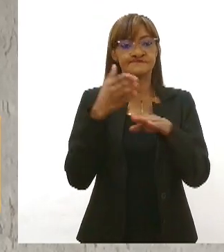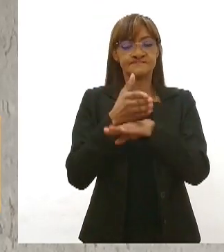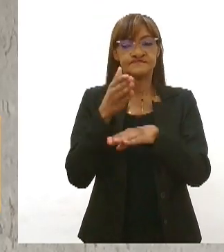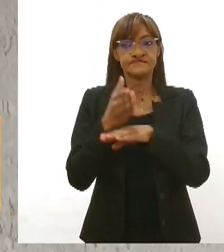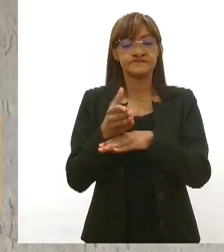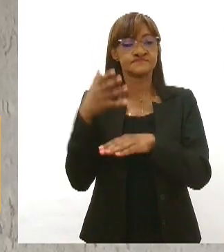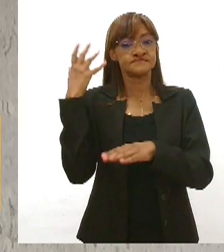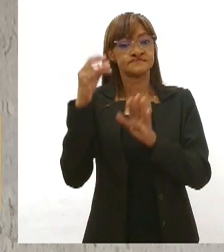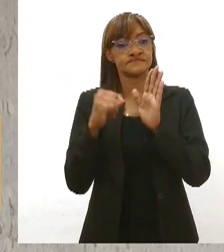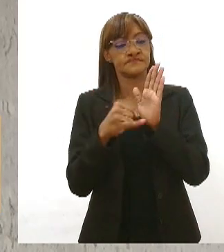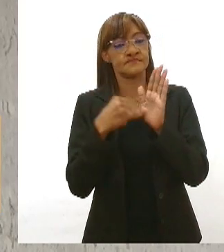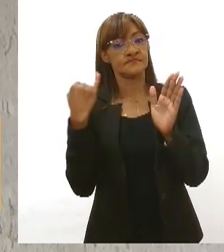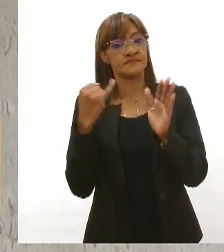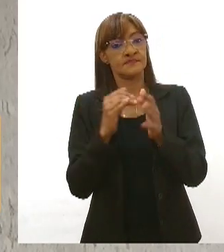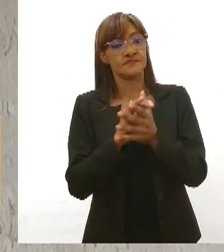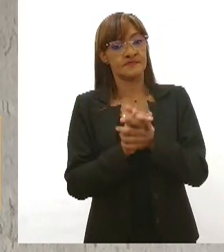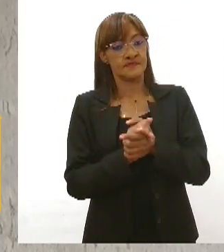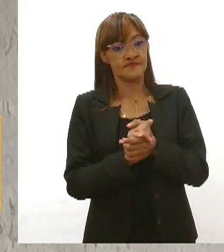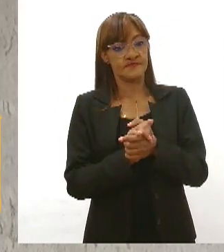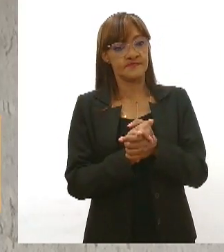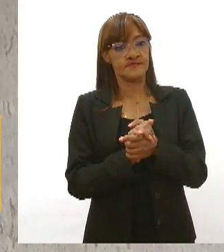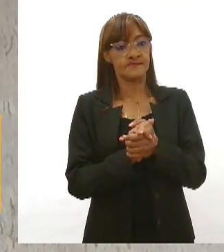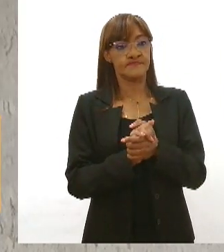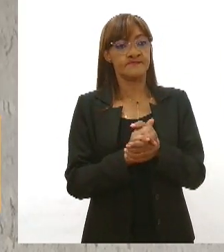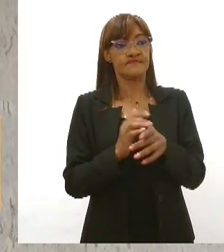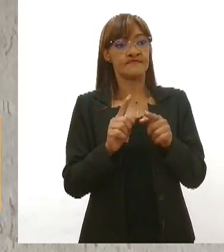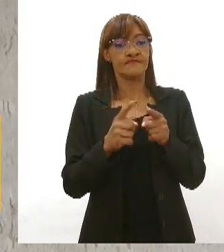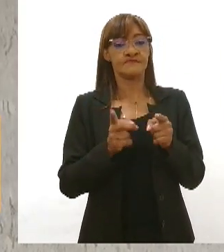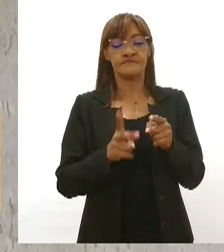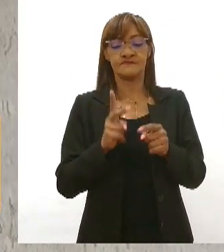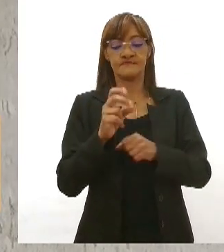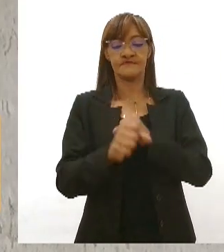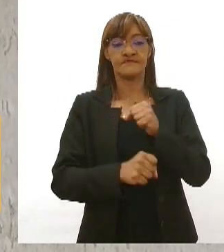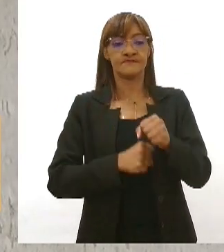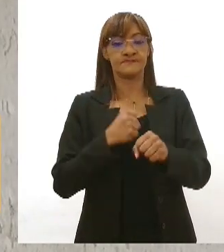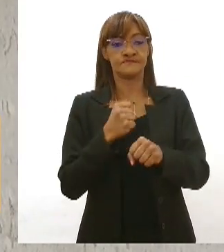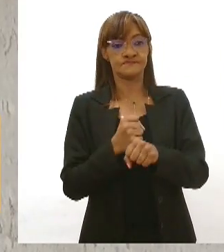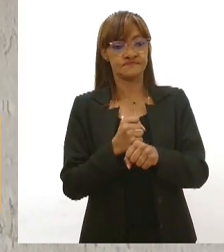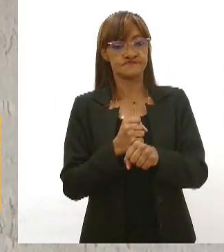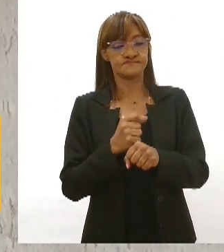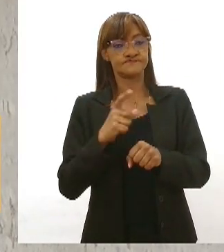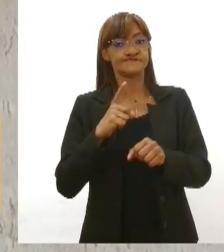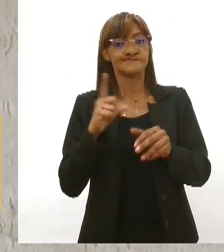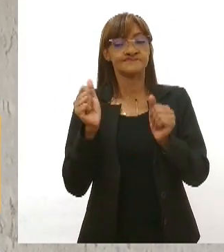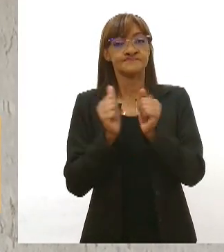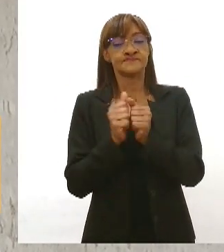mais. E anualmente a gente realiza eventos junto com eles, né?